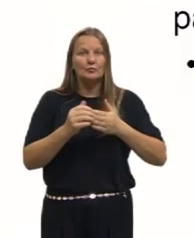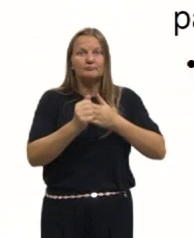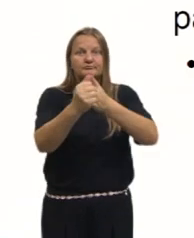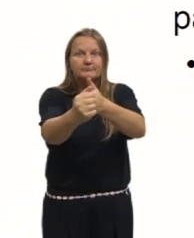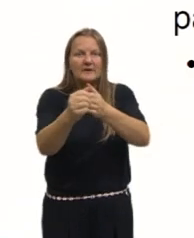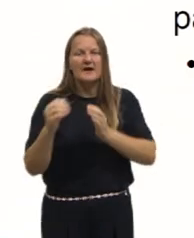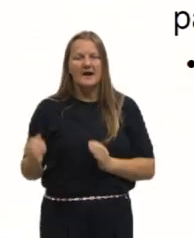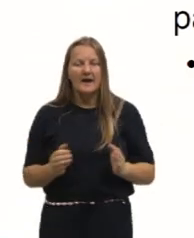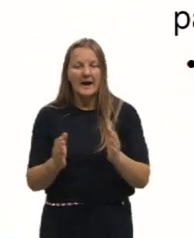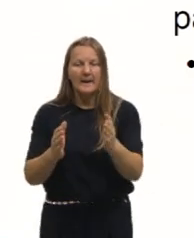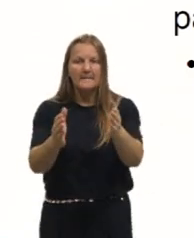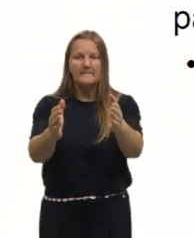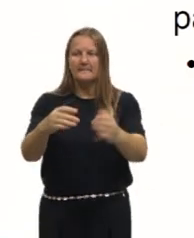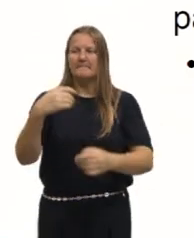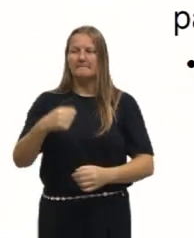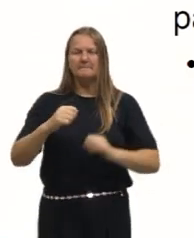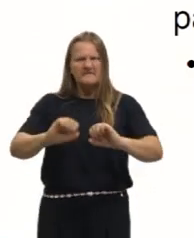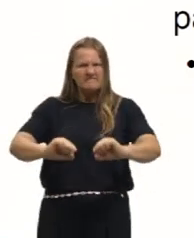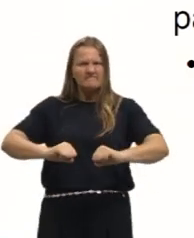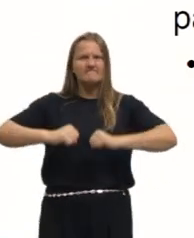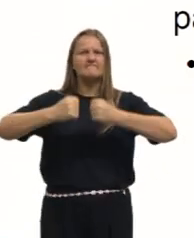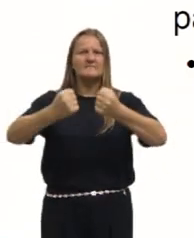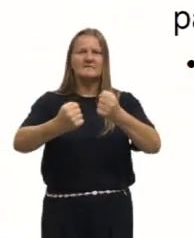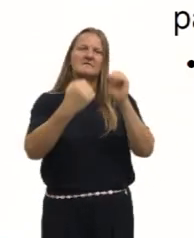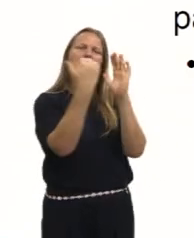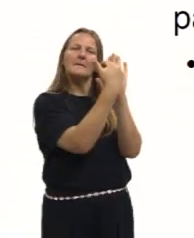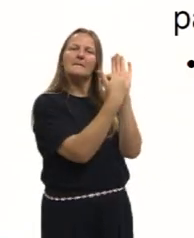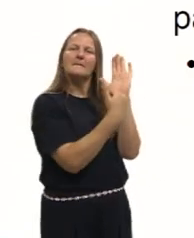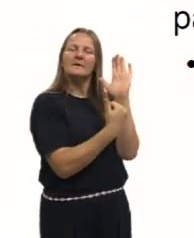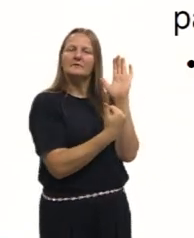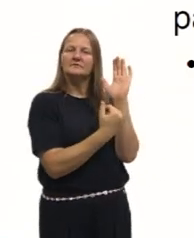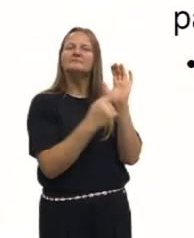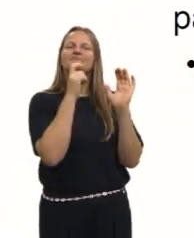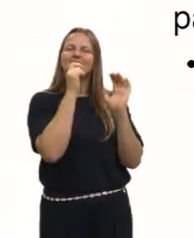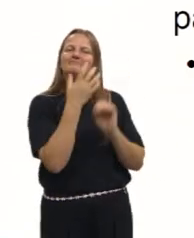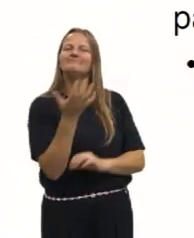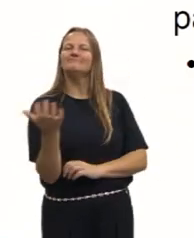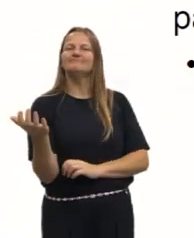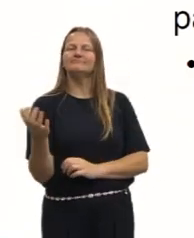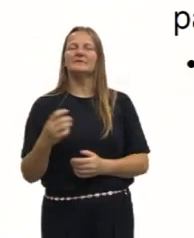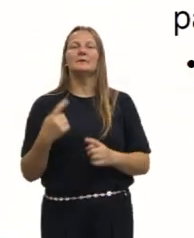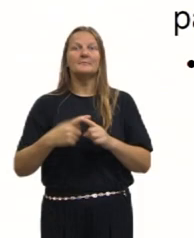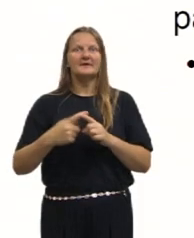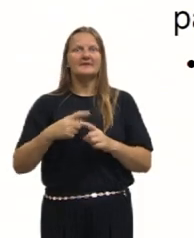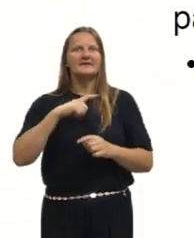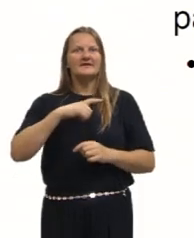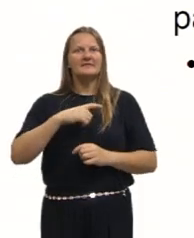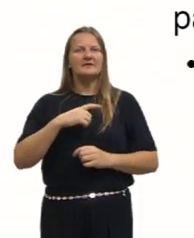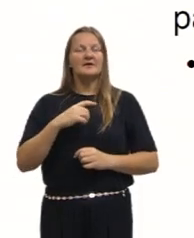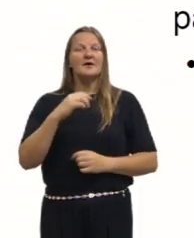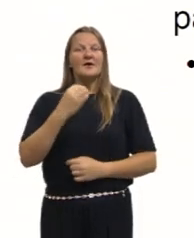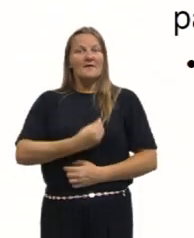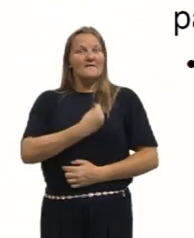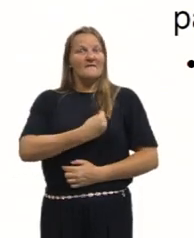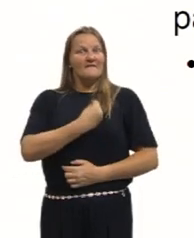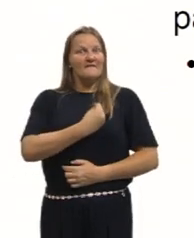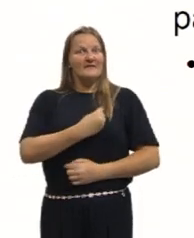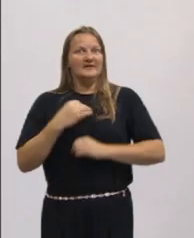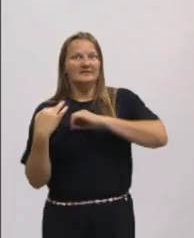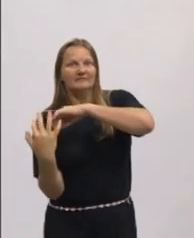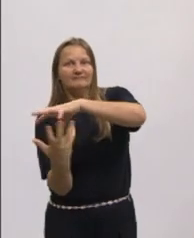a gente precisa defender a pauta ambiental essa questão né para que a gente ainda tenha condições de habitar o planeta